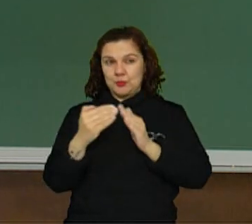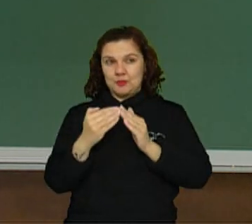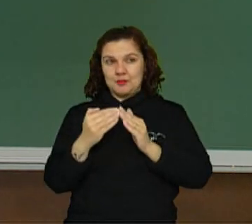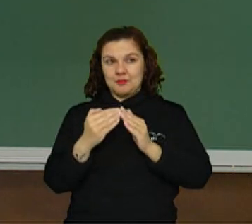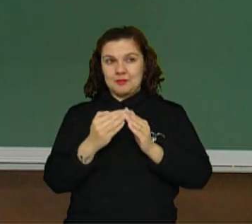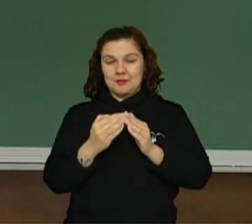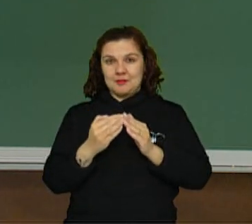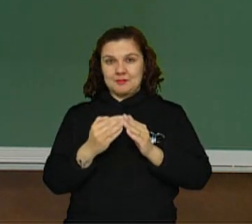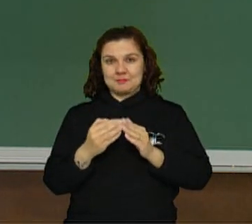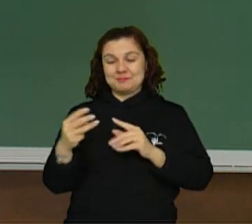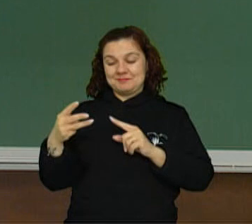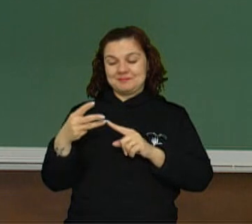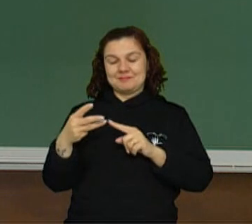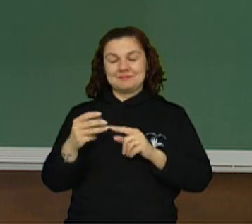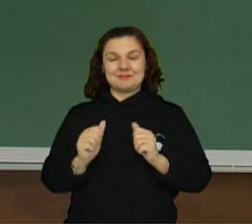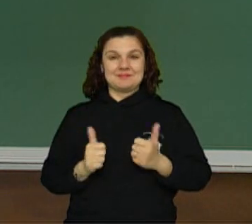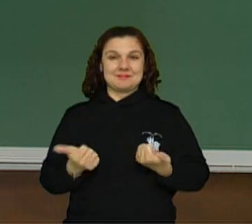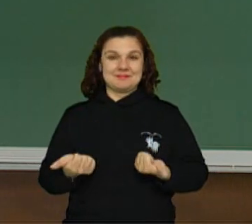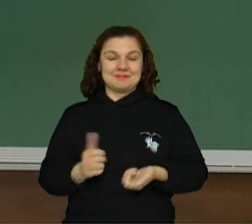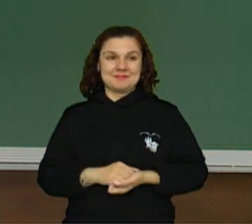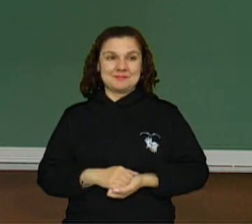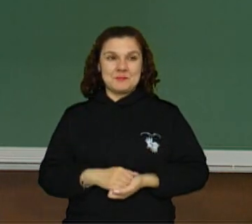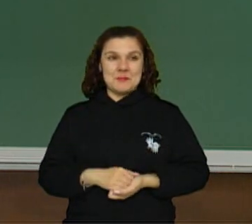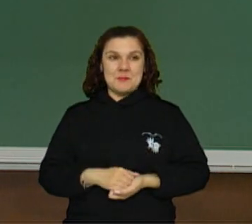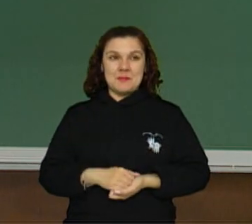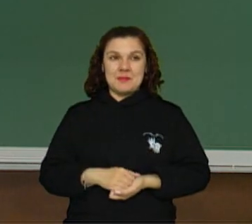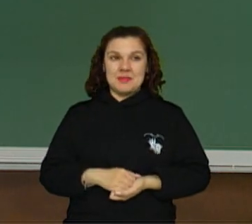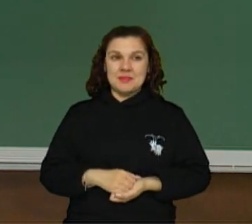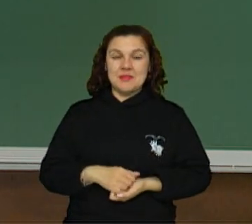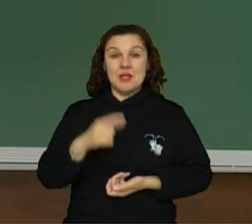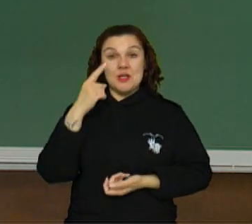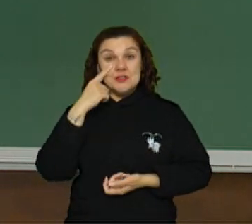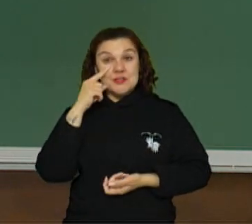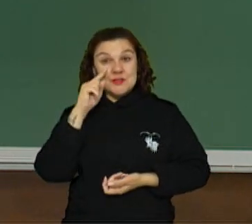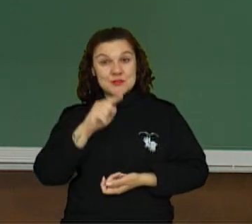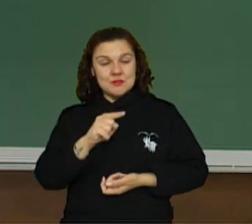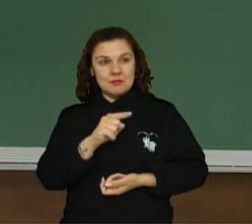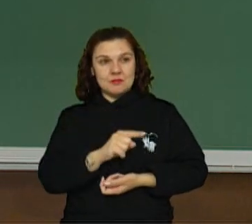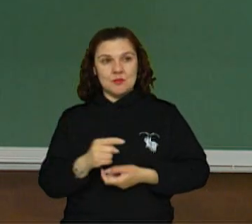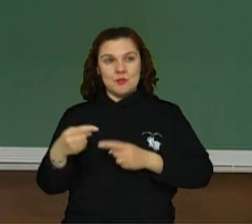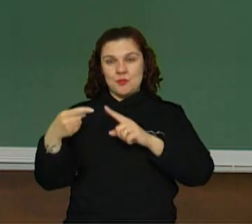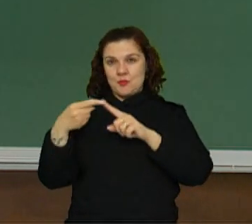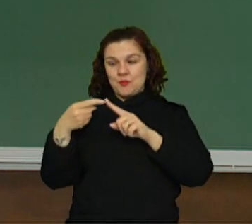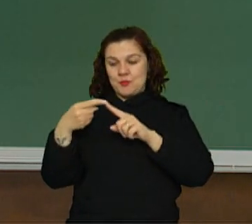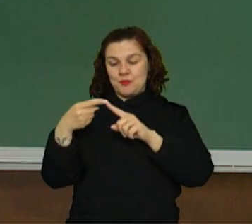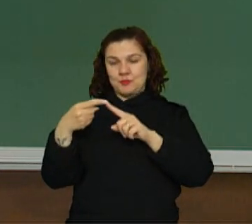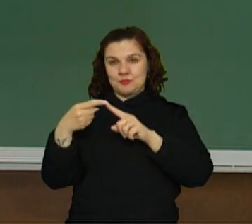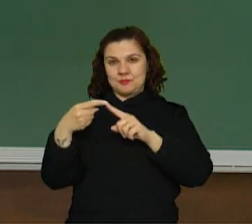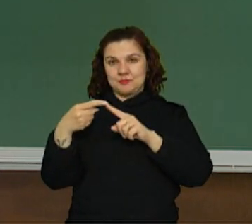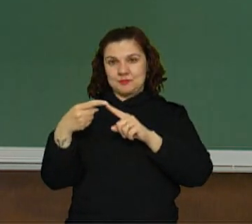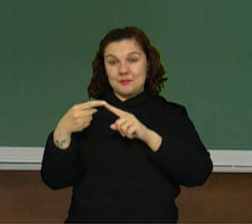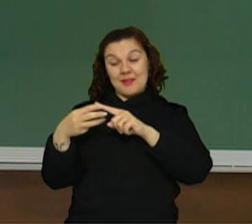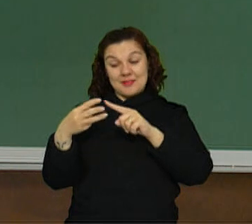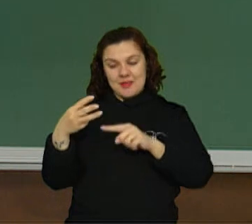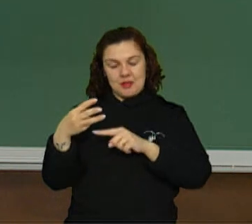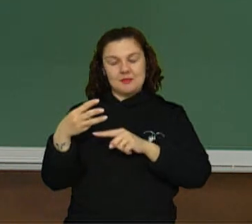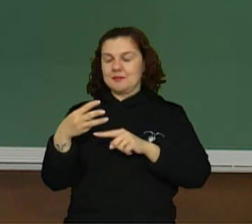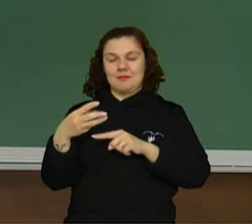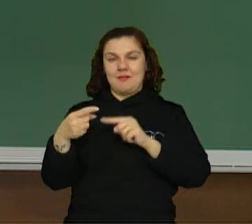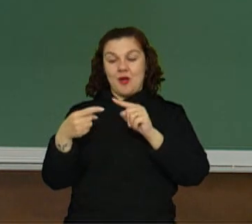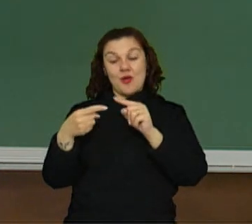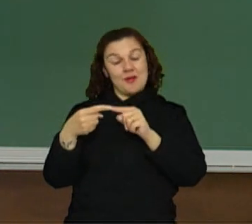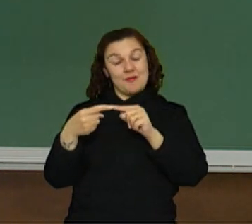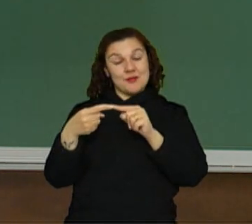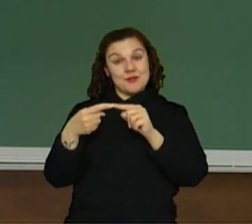são 3, ok? Então hoje na aula de hoje vai ser só um, que são os essenciais, sujeito